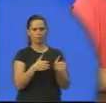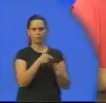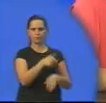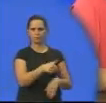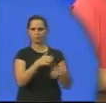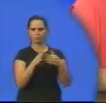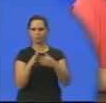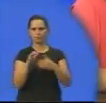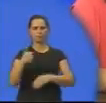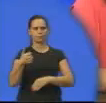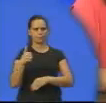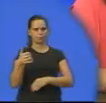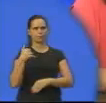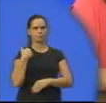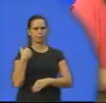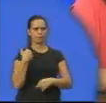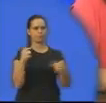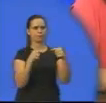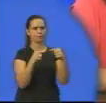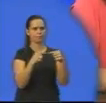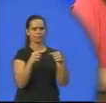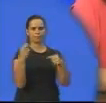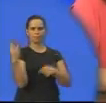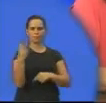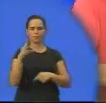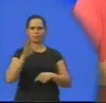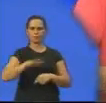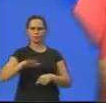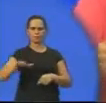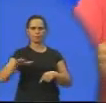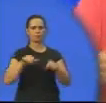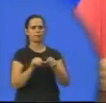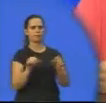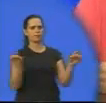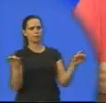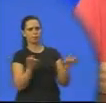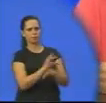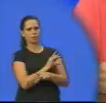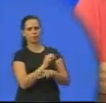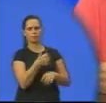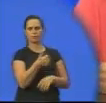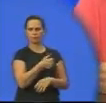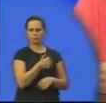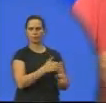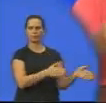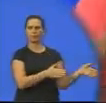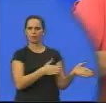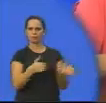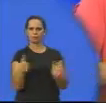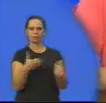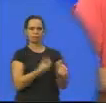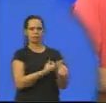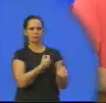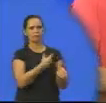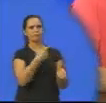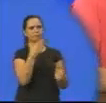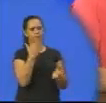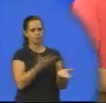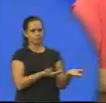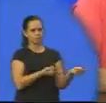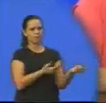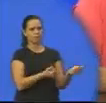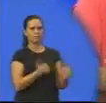a 11 anos, que corresponde à terceira infância, e aí termina o primeiro ciclo da vida com a puberdade